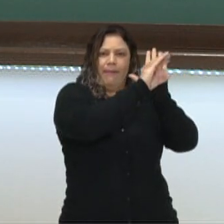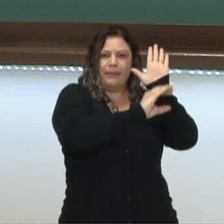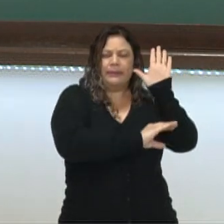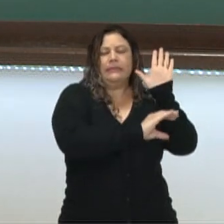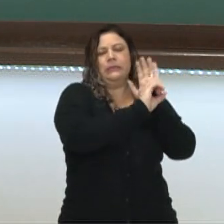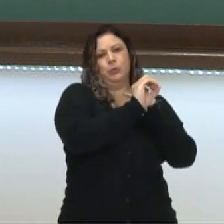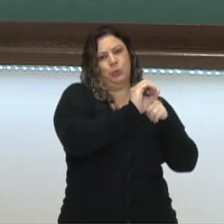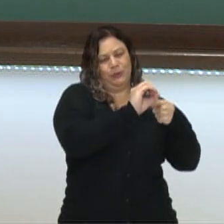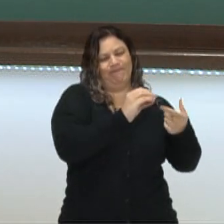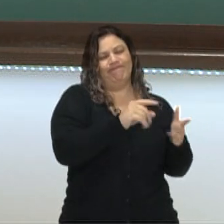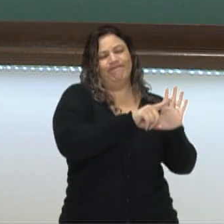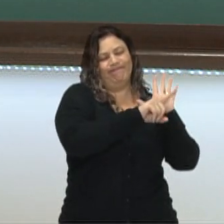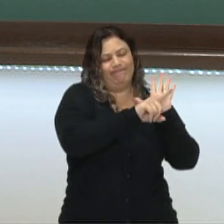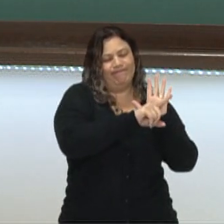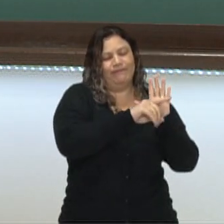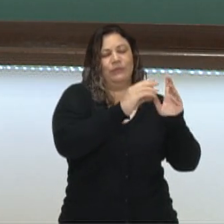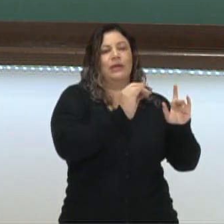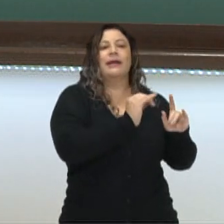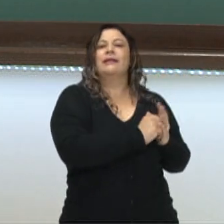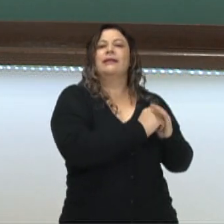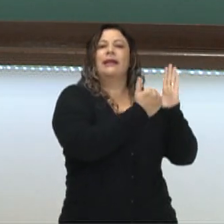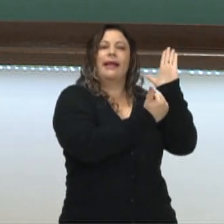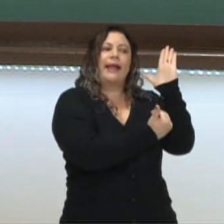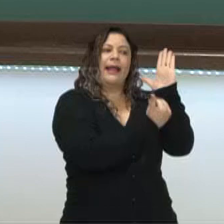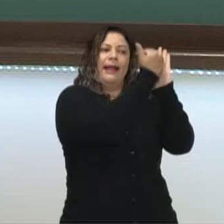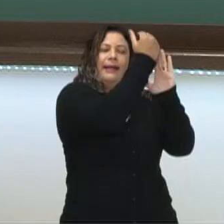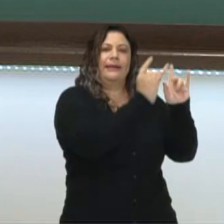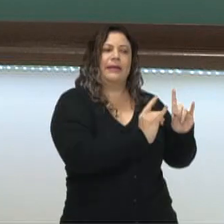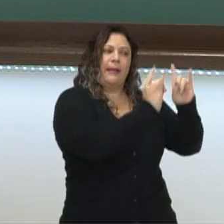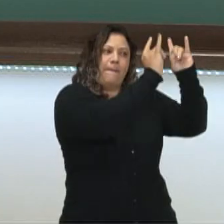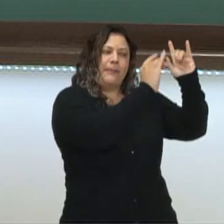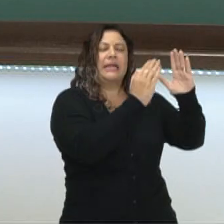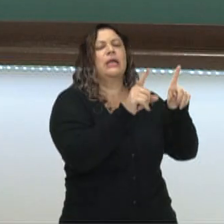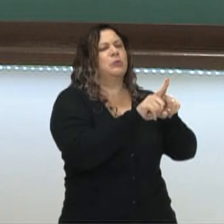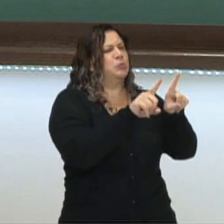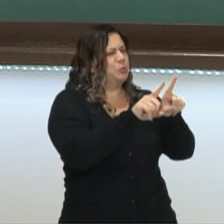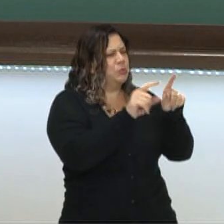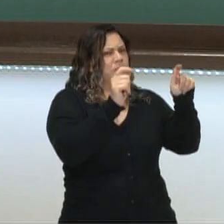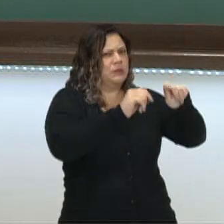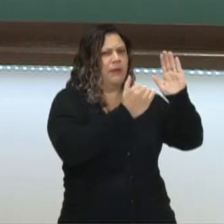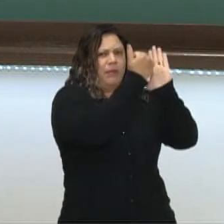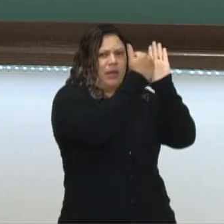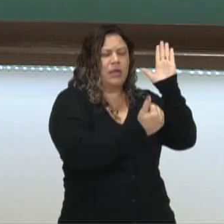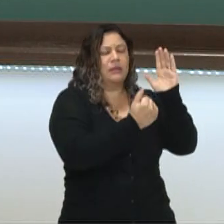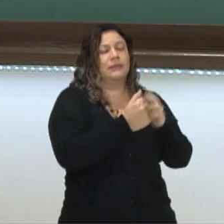Elevadores, né? Enfim, sempre nós vamos nos deparar com alguma situação que envolve números